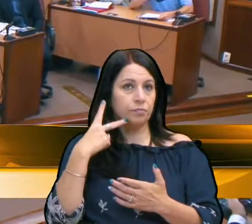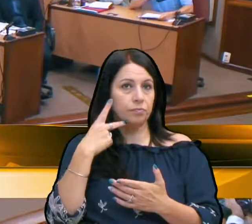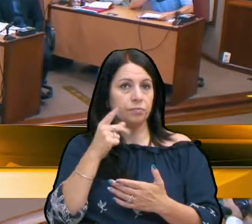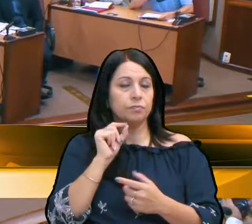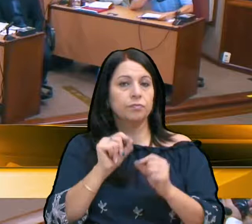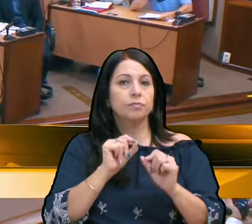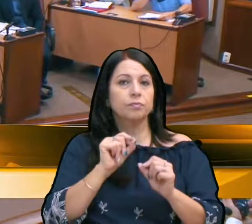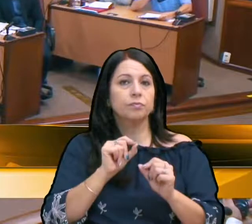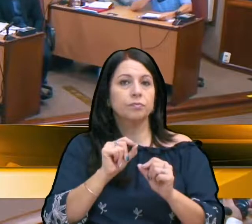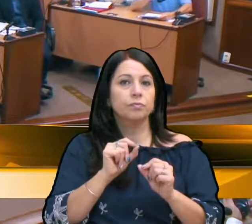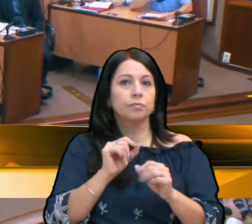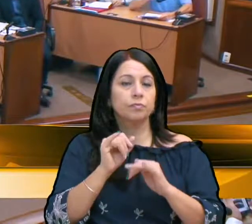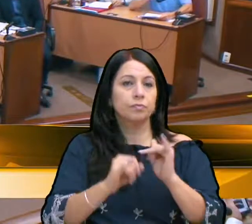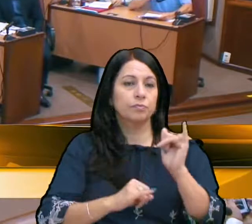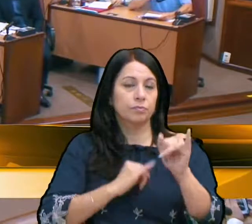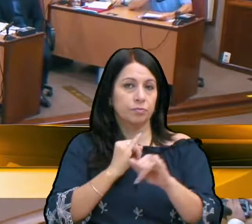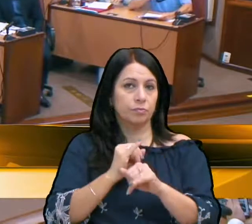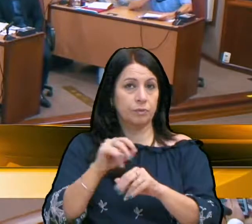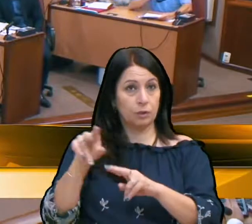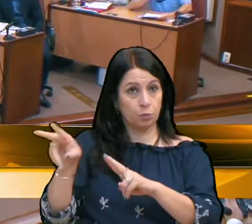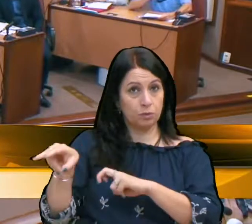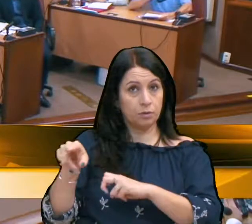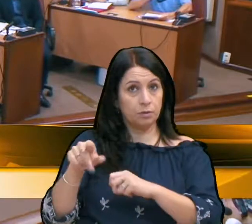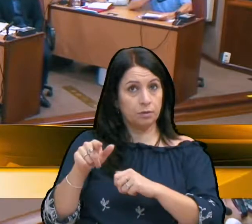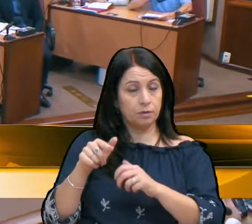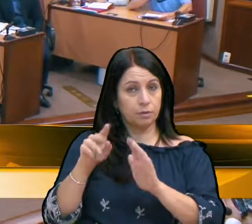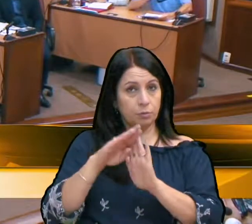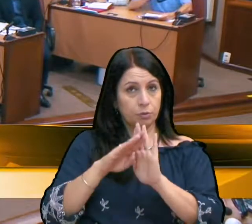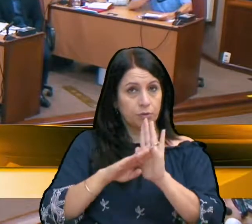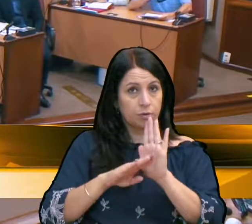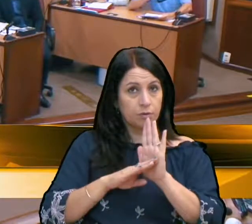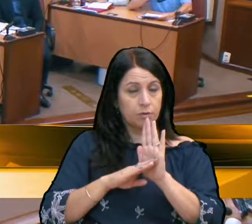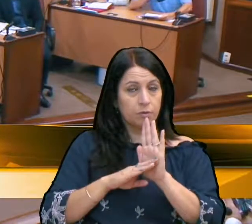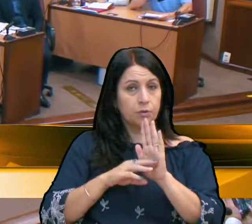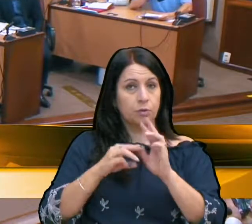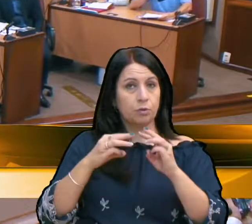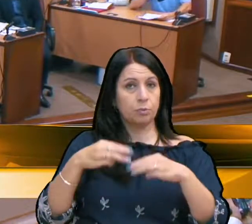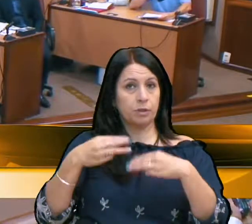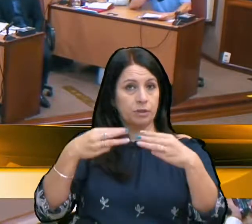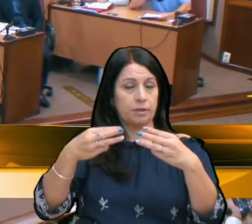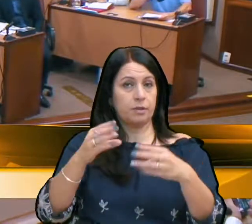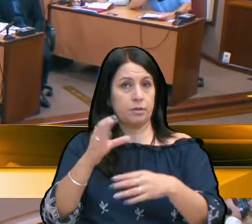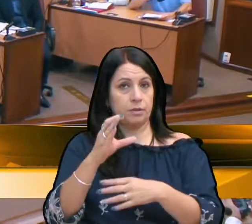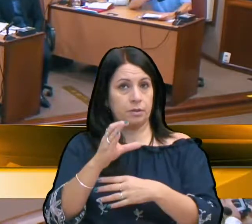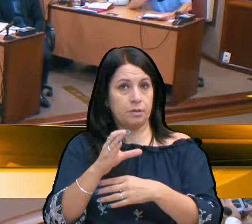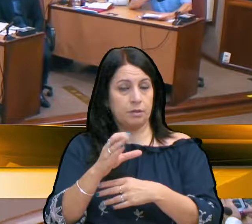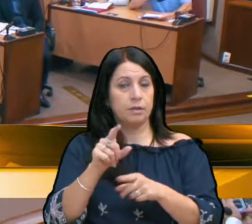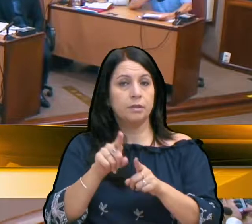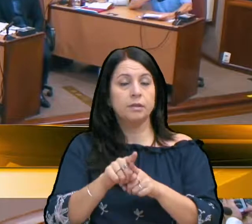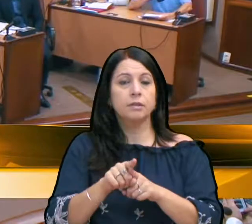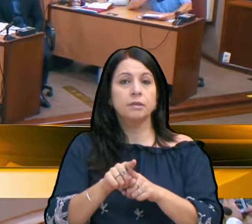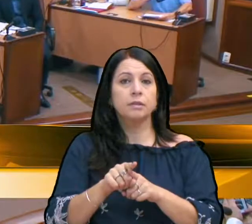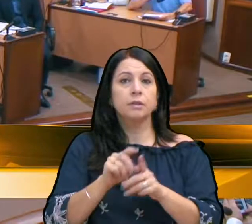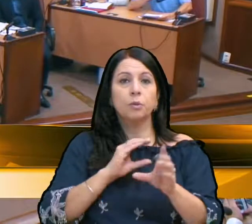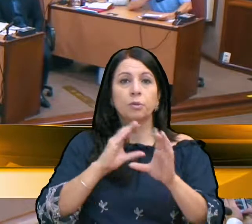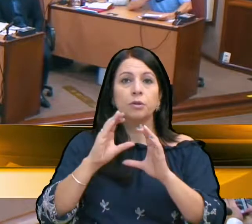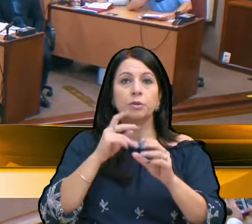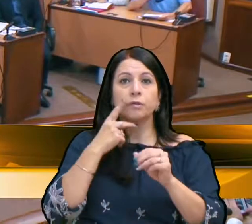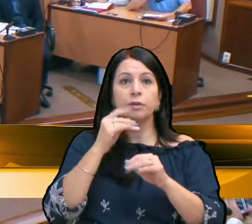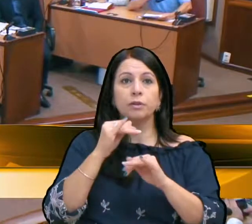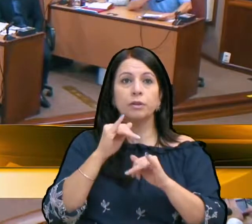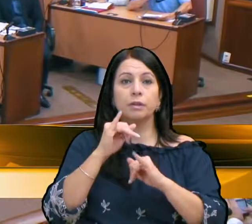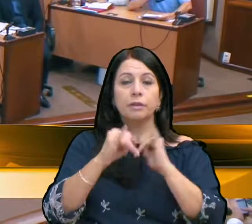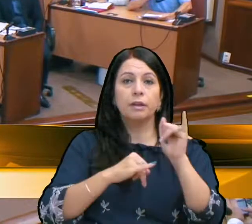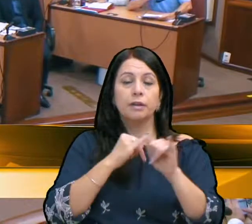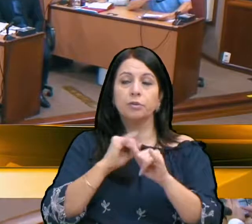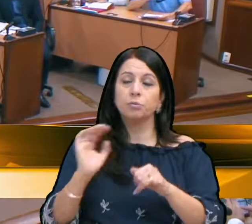sobre a internet, né, no interior. Nós temos um programa do Ministério de Ciência, Tecnologia, Inovações e Comunicações que tem o programa Internet para